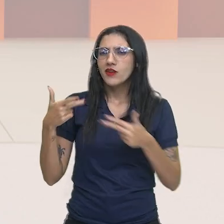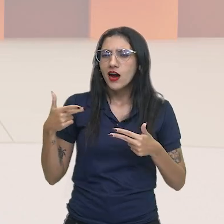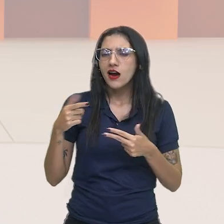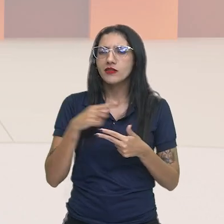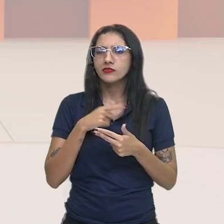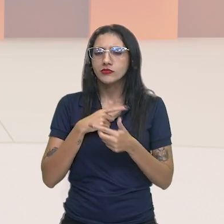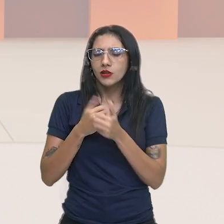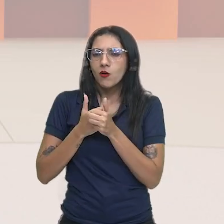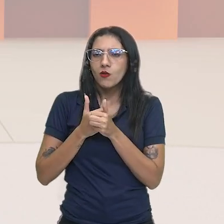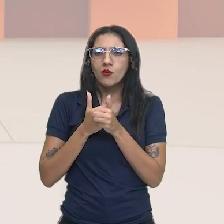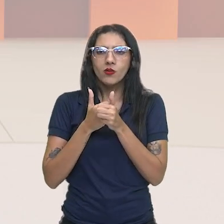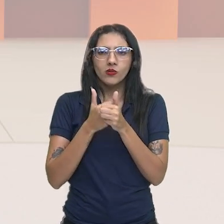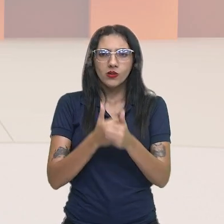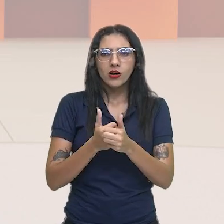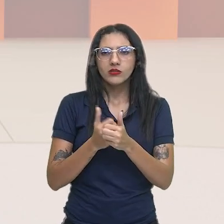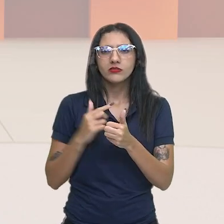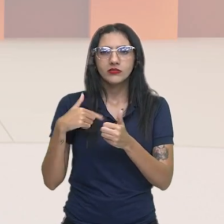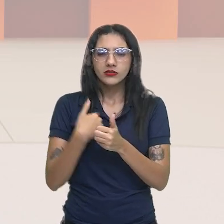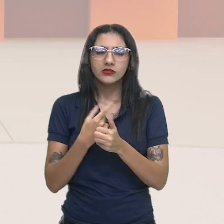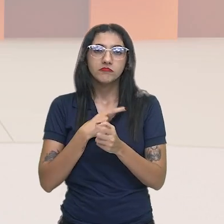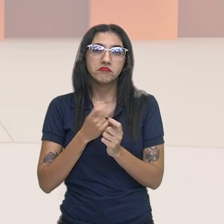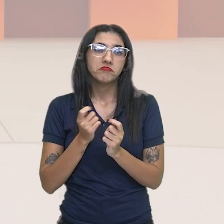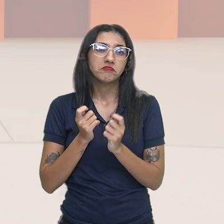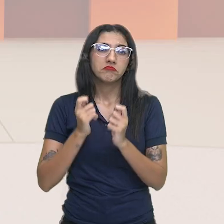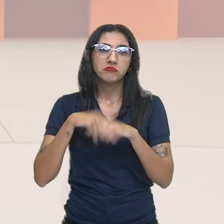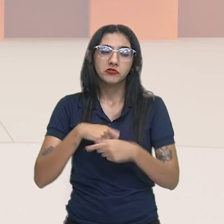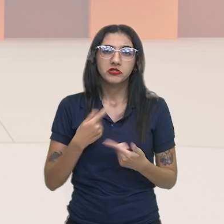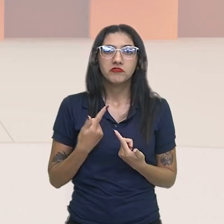conosco, permitir com que nós possamos